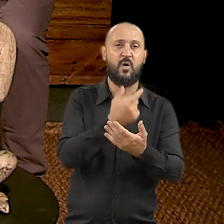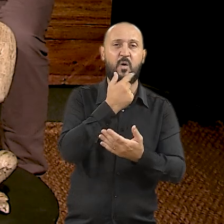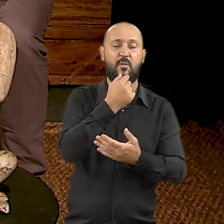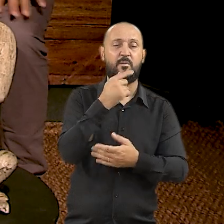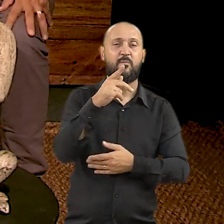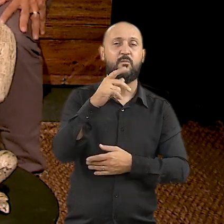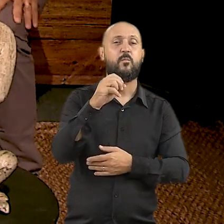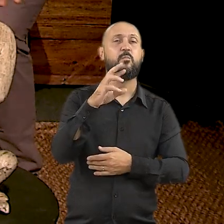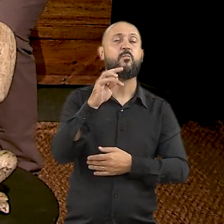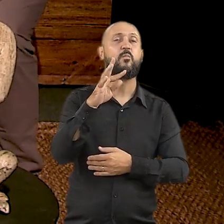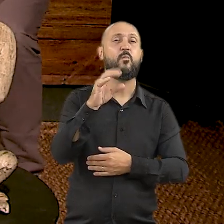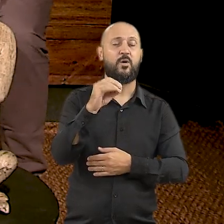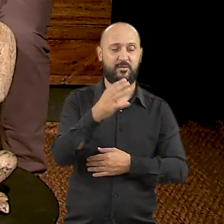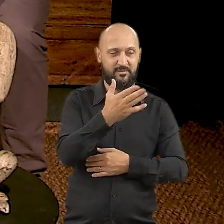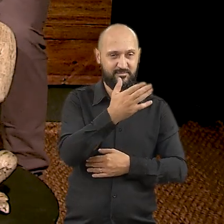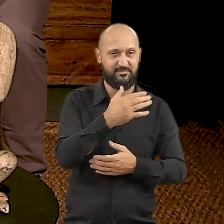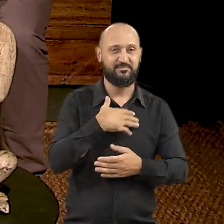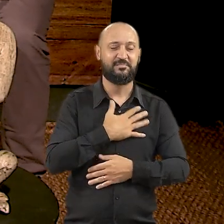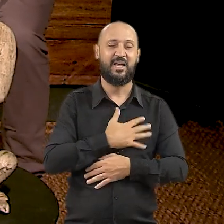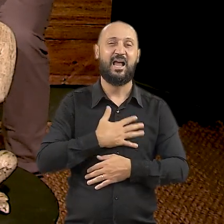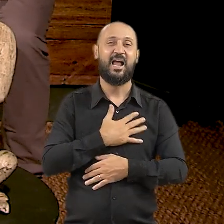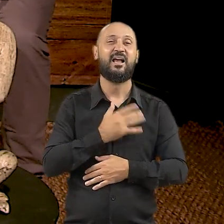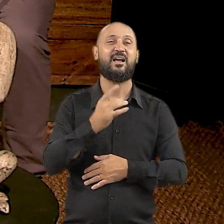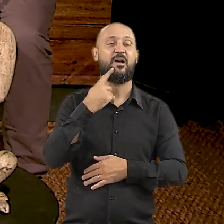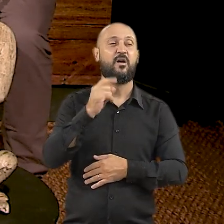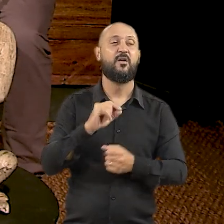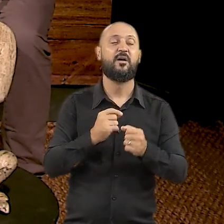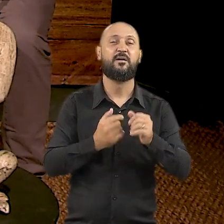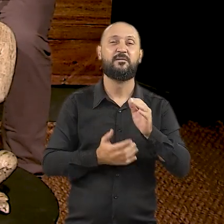Toninho Porto. Antônio Porto, querido.